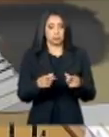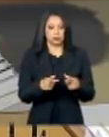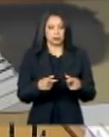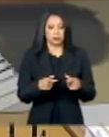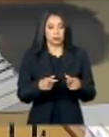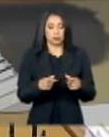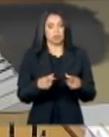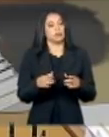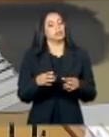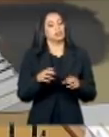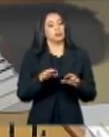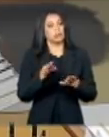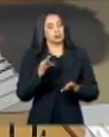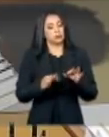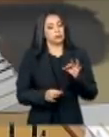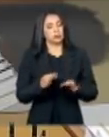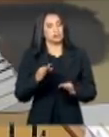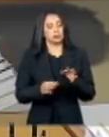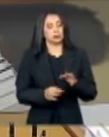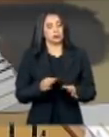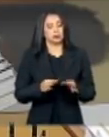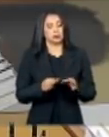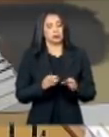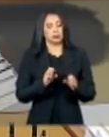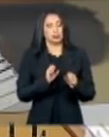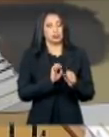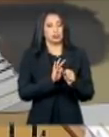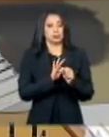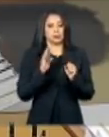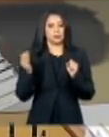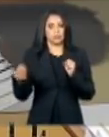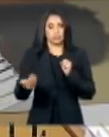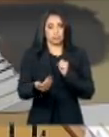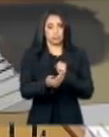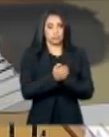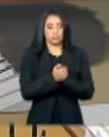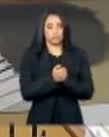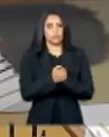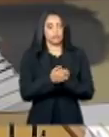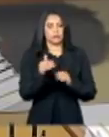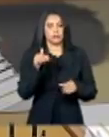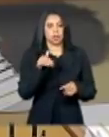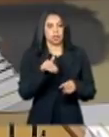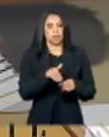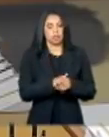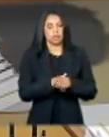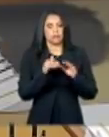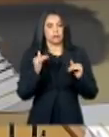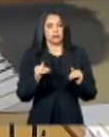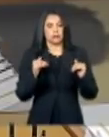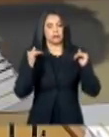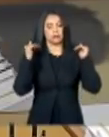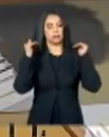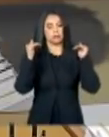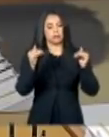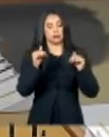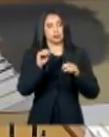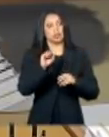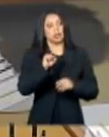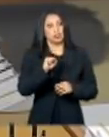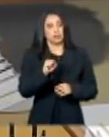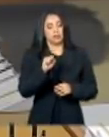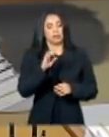tribunal superior do trabalho tribunal superior eleitoral superior tribunal de justiça